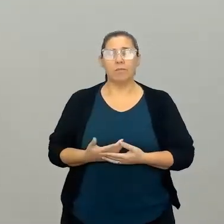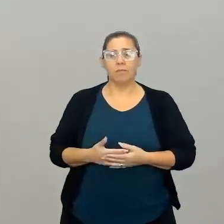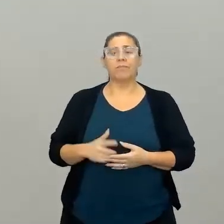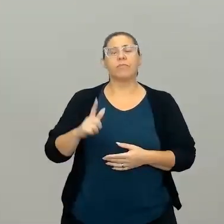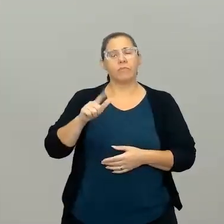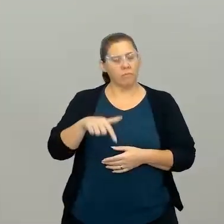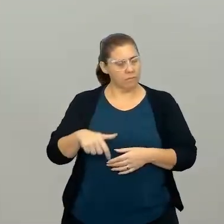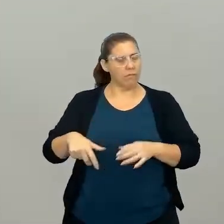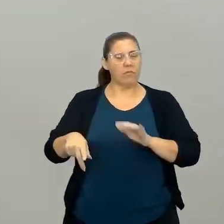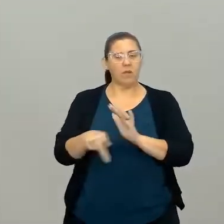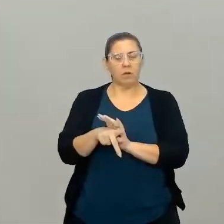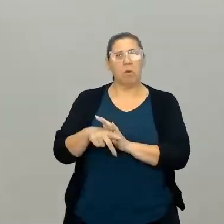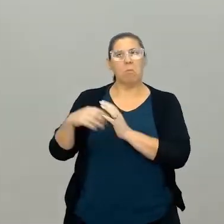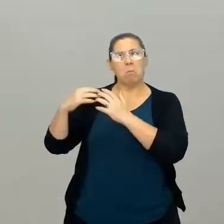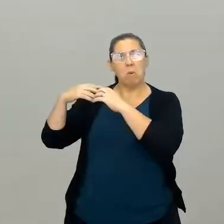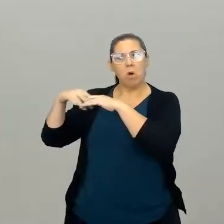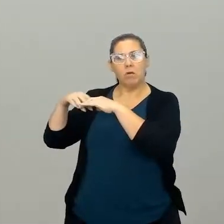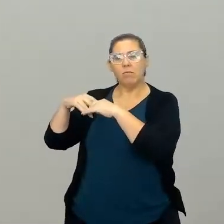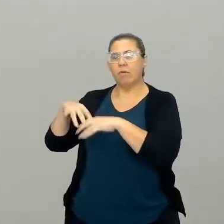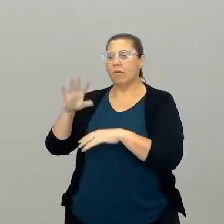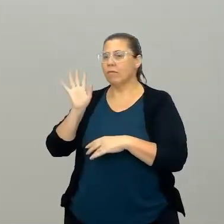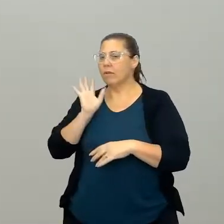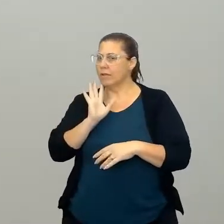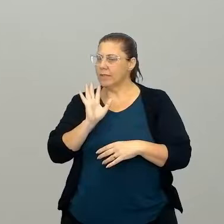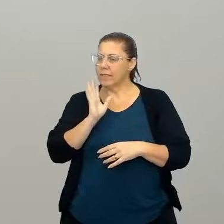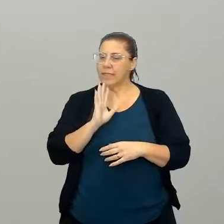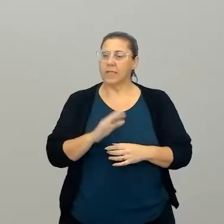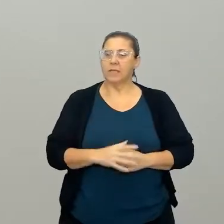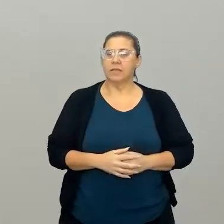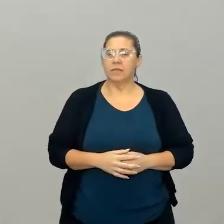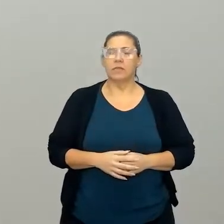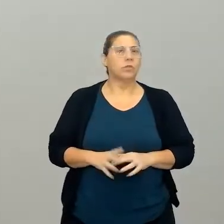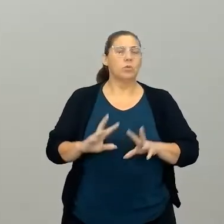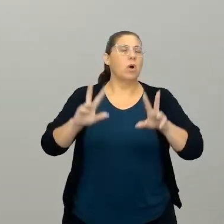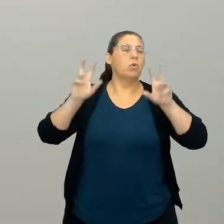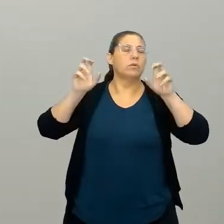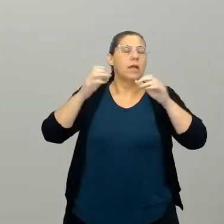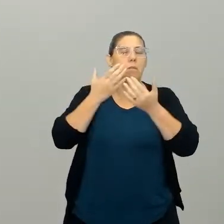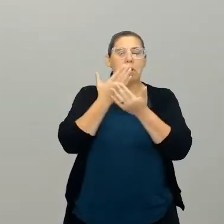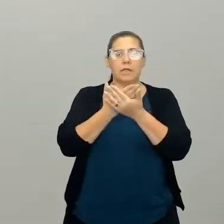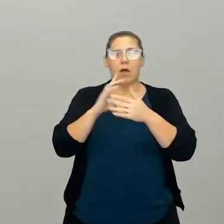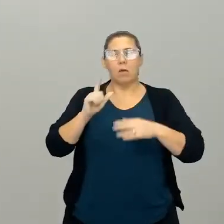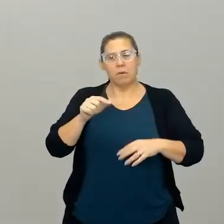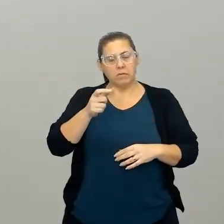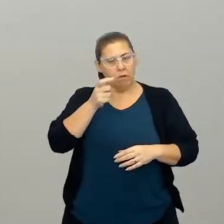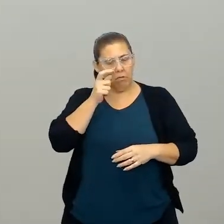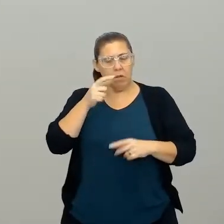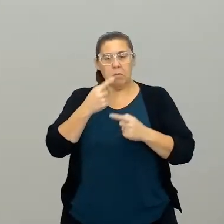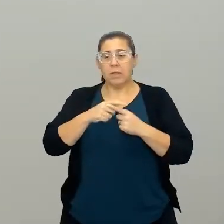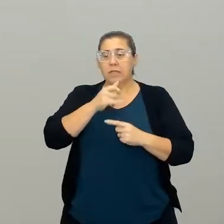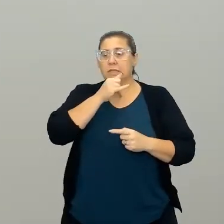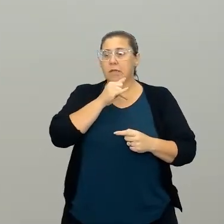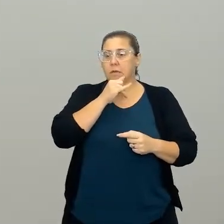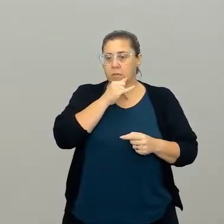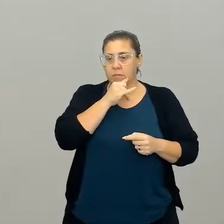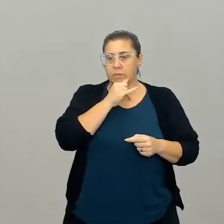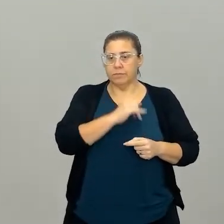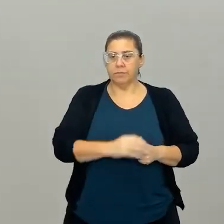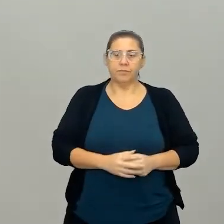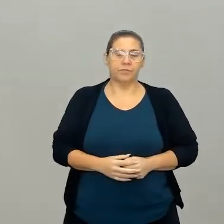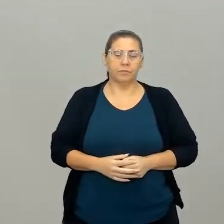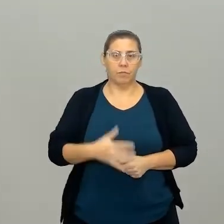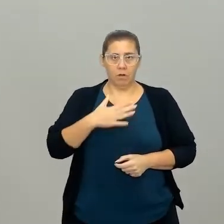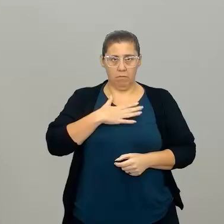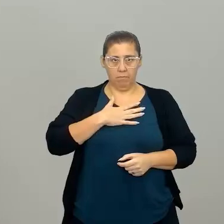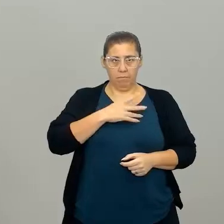uma questão cognitiva curiosa. Foi um assunto que você tocou, que não é o tema da aula, mas é bem interessante. Porque, por exemplo, o